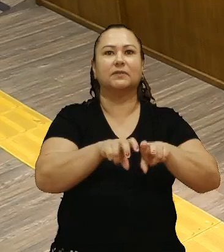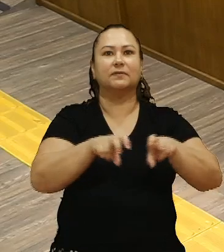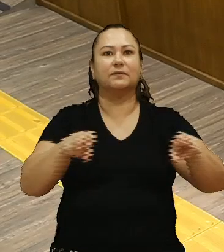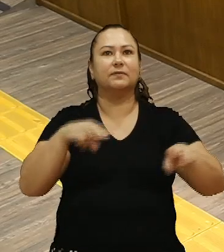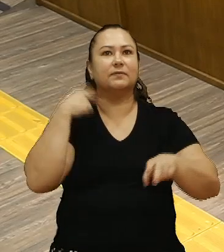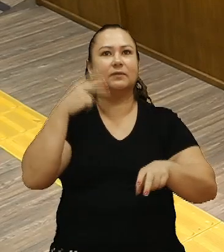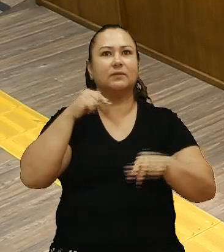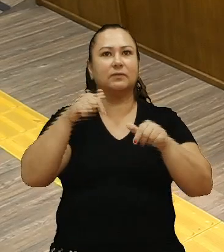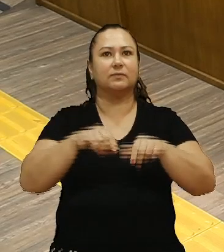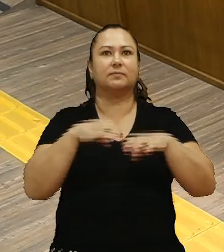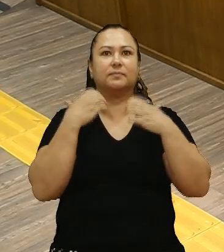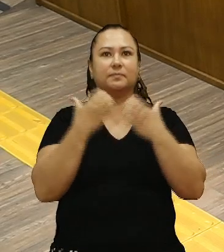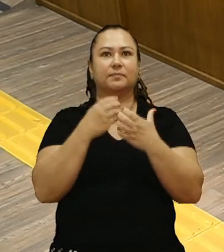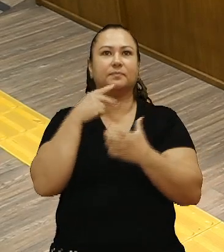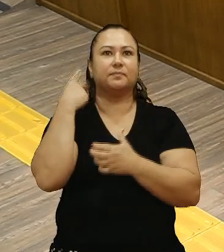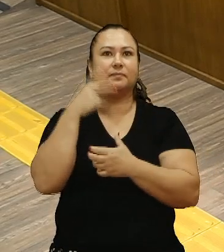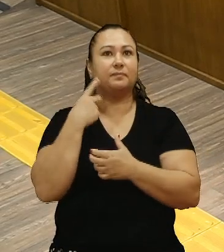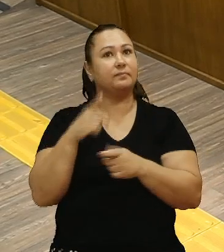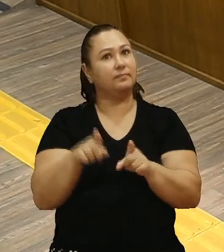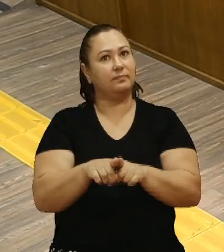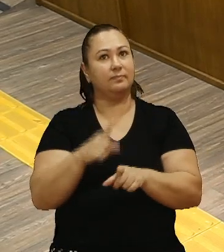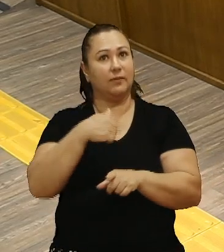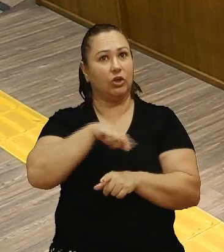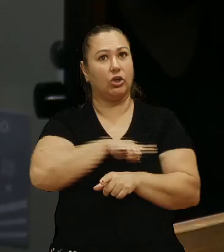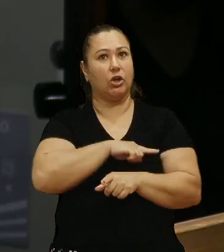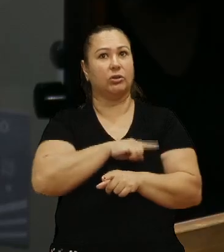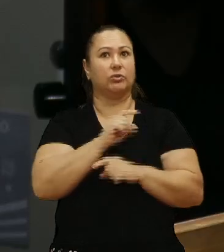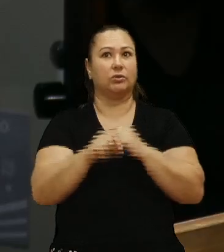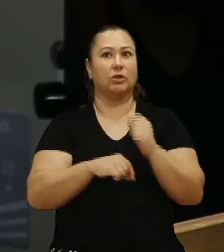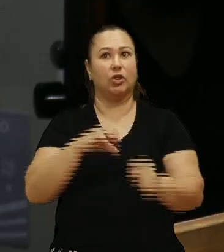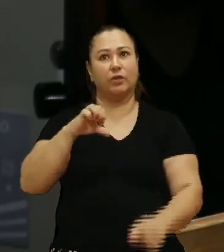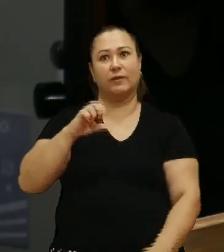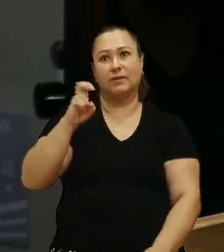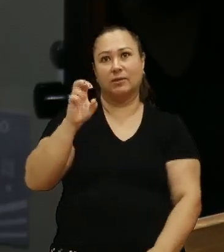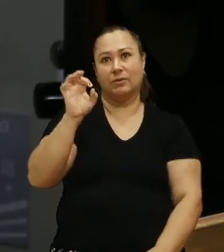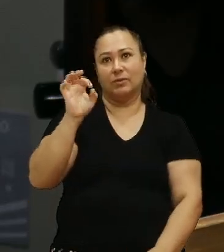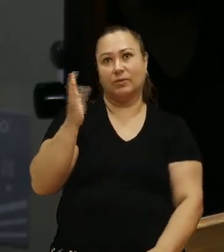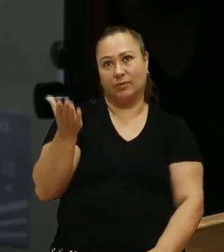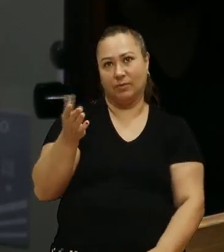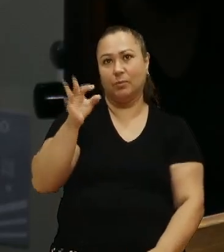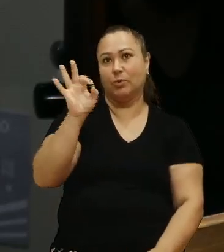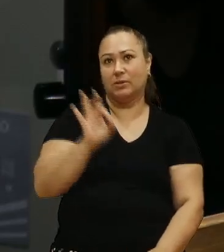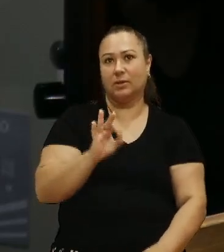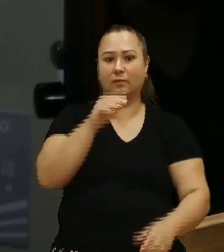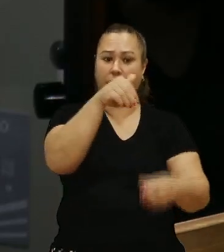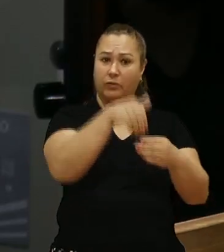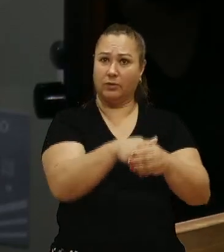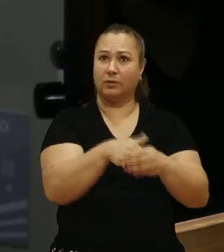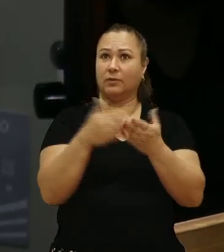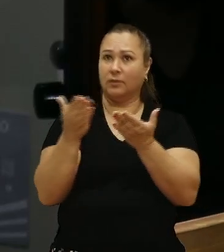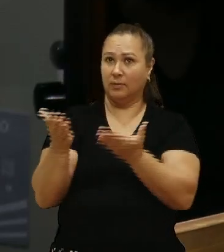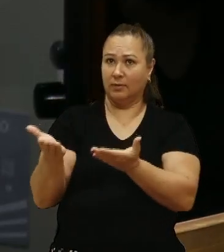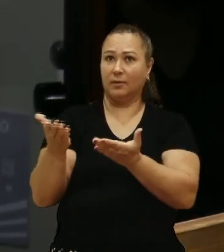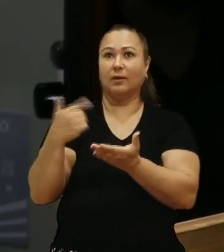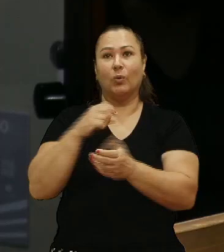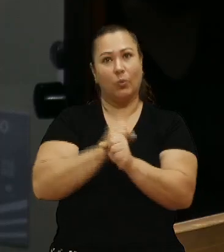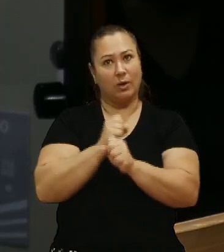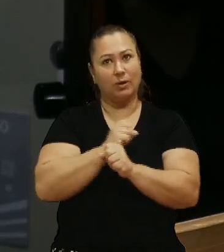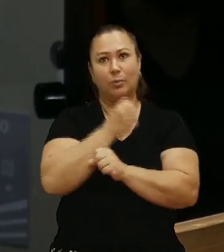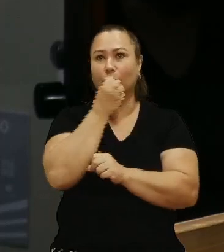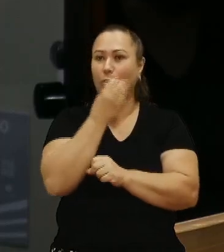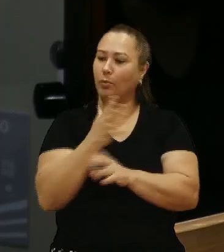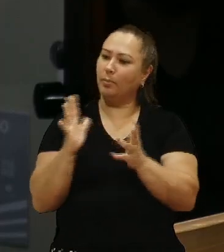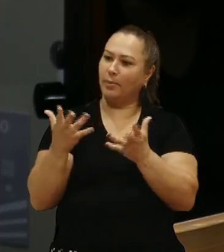e ressaltar que nós aqui, quase 95% que elegemos o senhor, temos certeza que será um ano muito proveitoso.